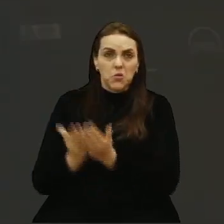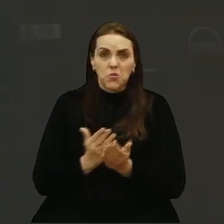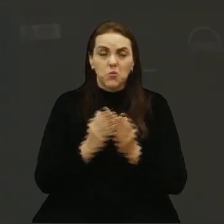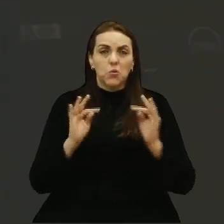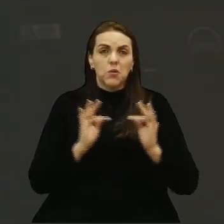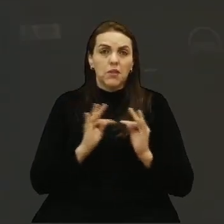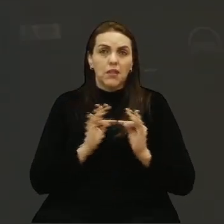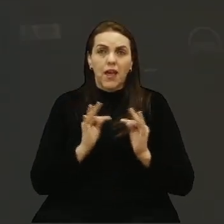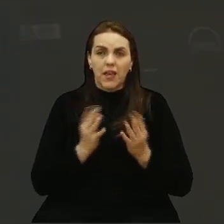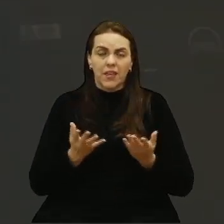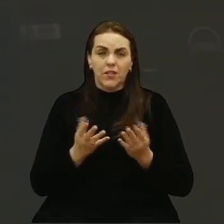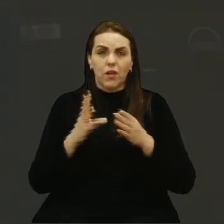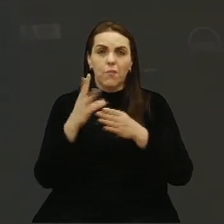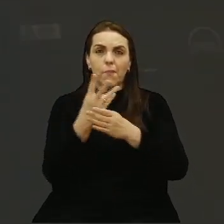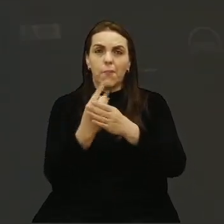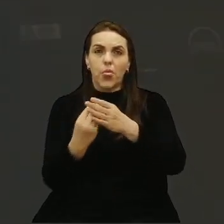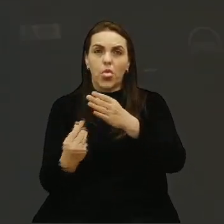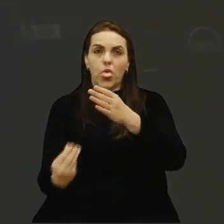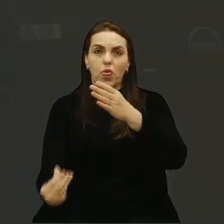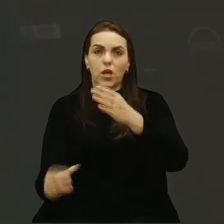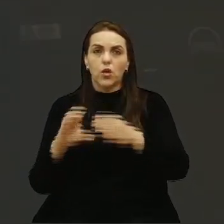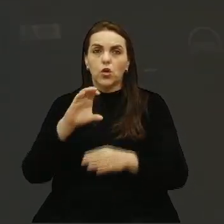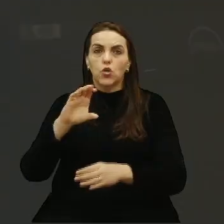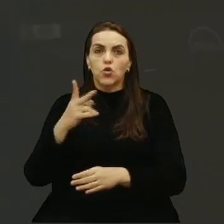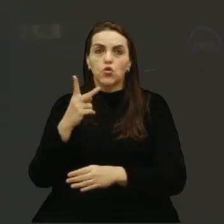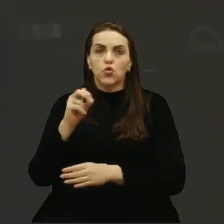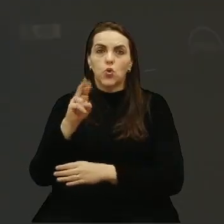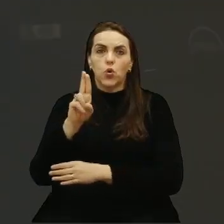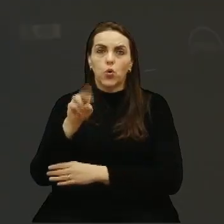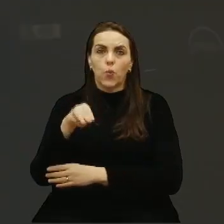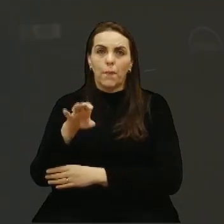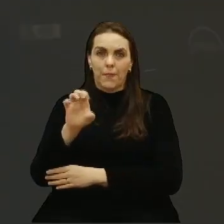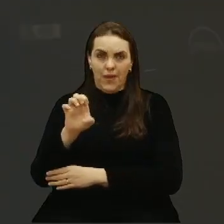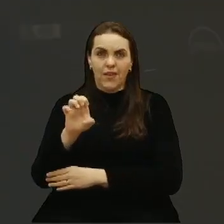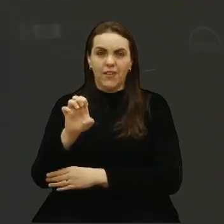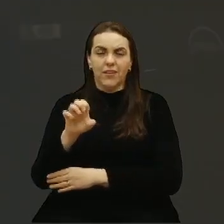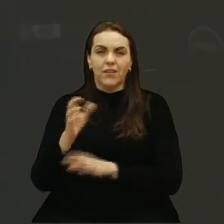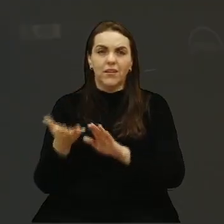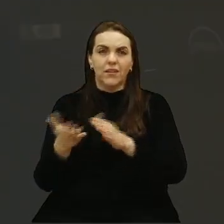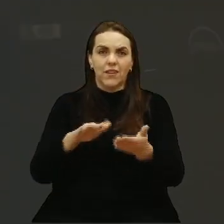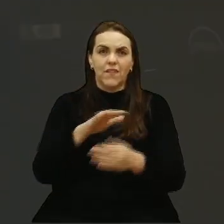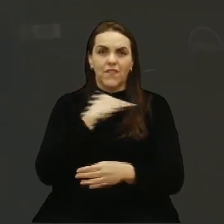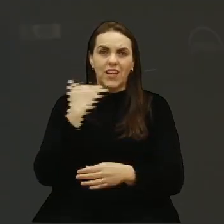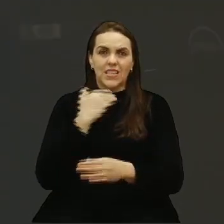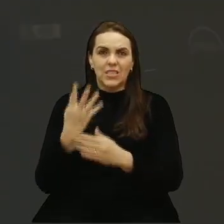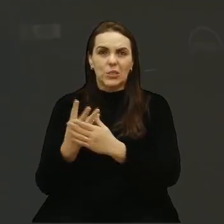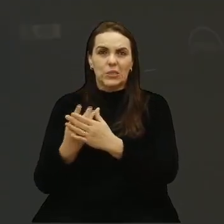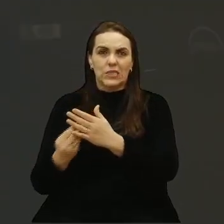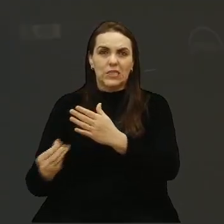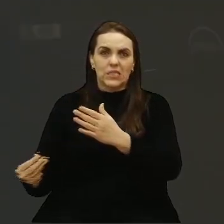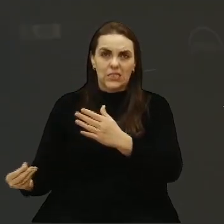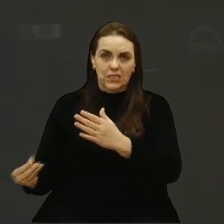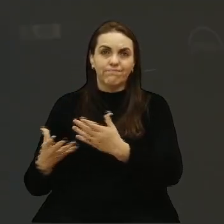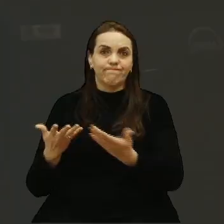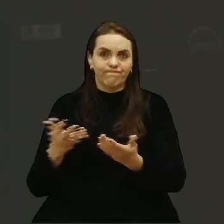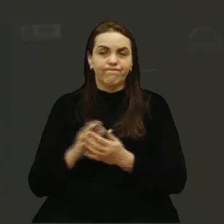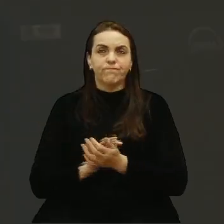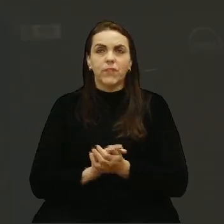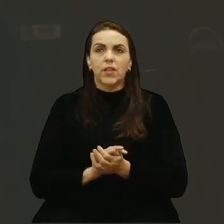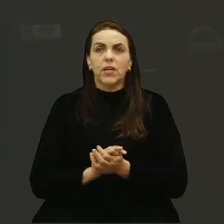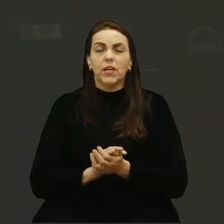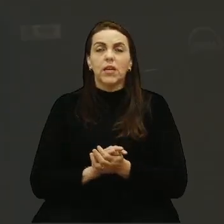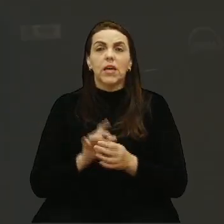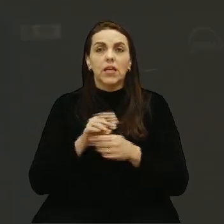pelo necrochorume. Expus isso no parecer. Agora, a grande questão é a seguinte, o que eu levei em consideração? Primeiro,